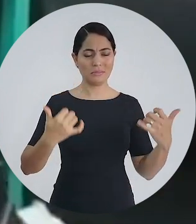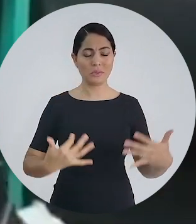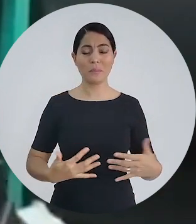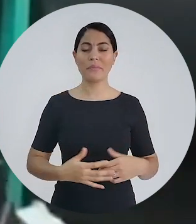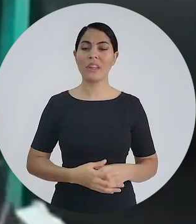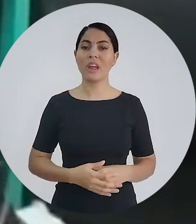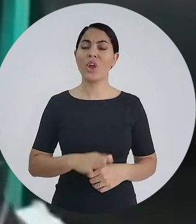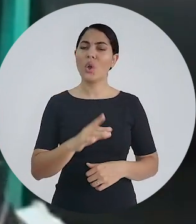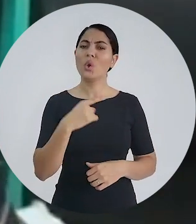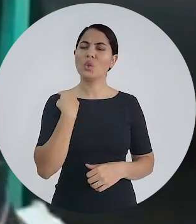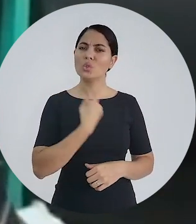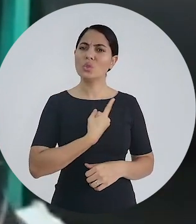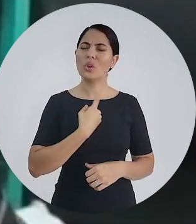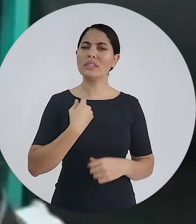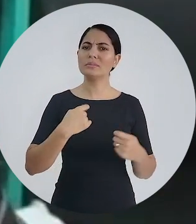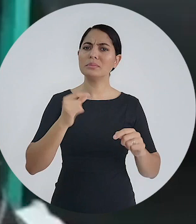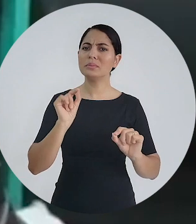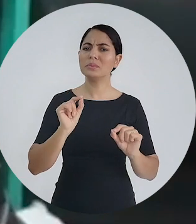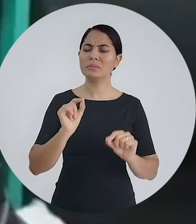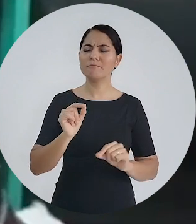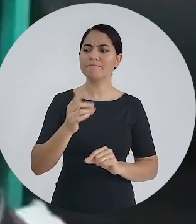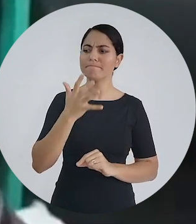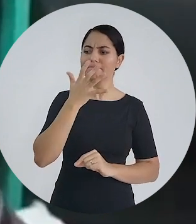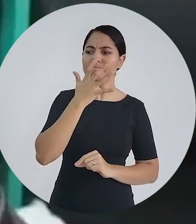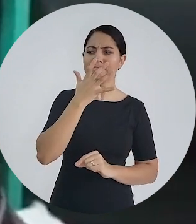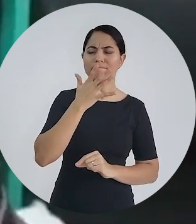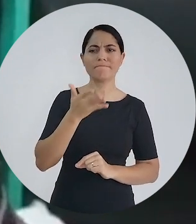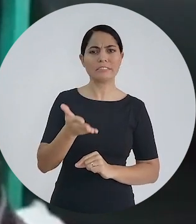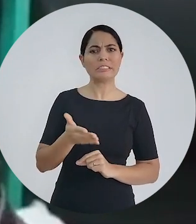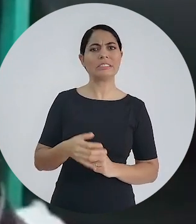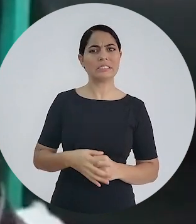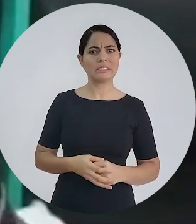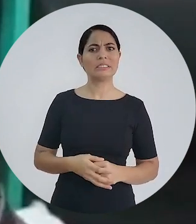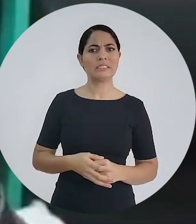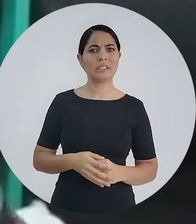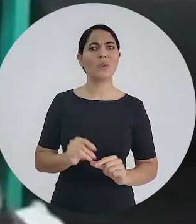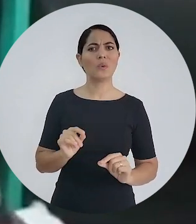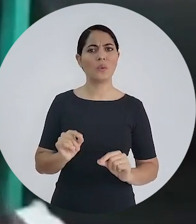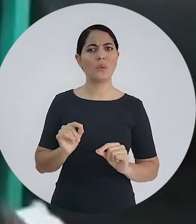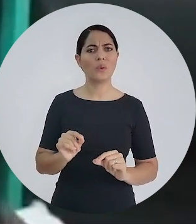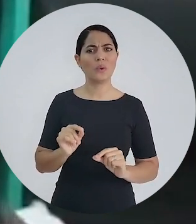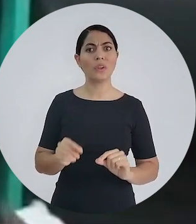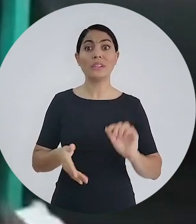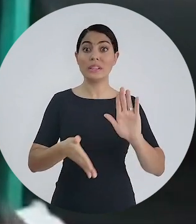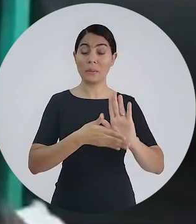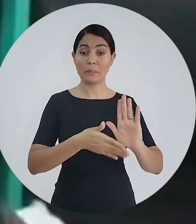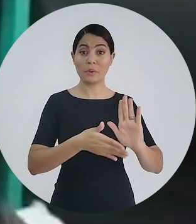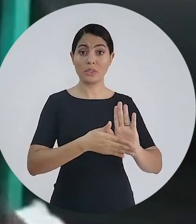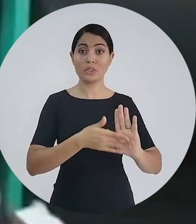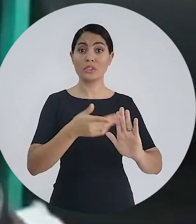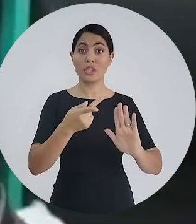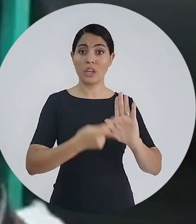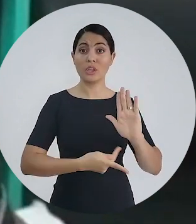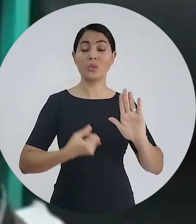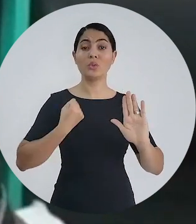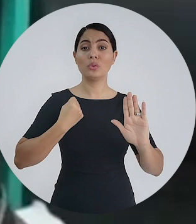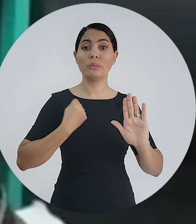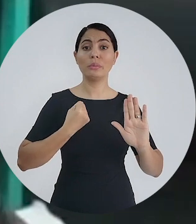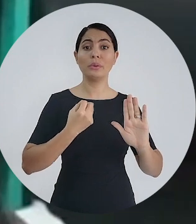é necessário também lutar e novamente insistir na aprovação do